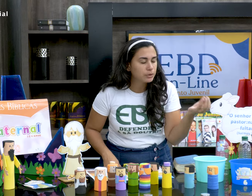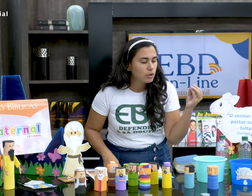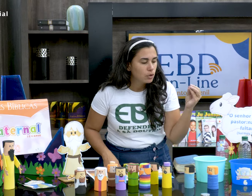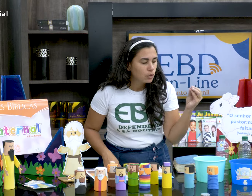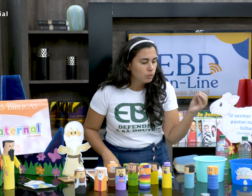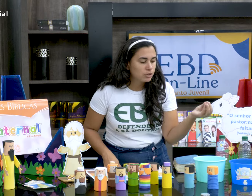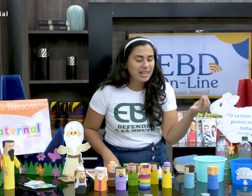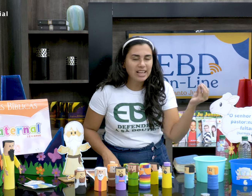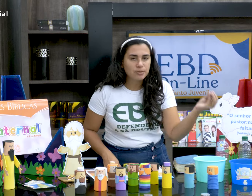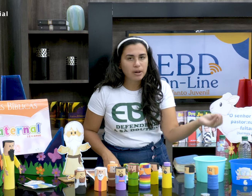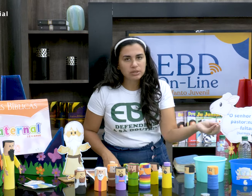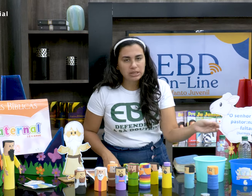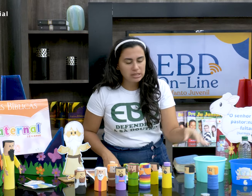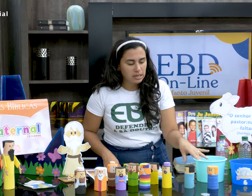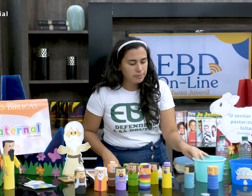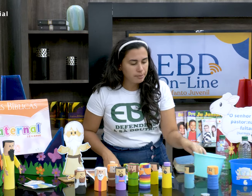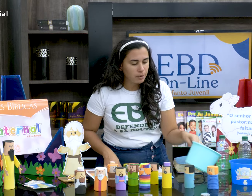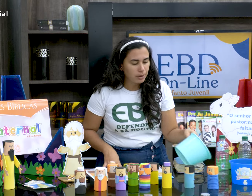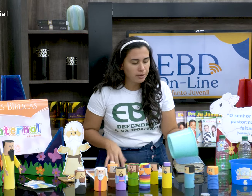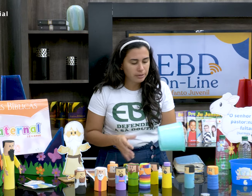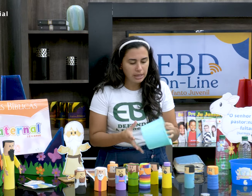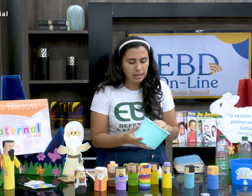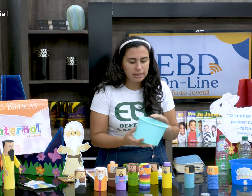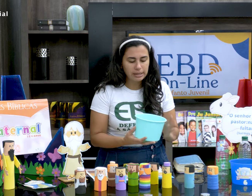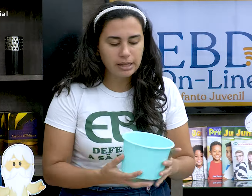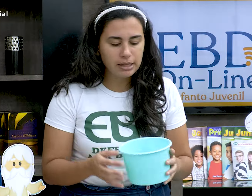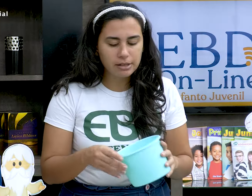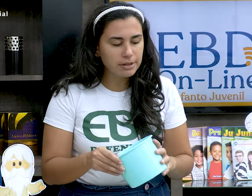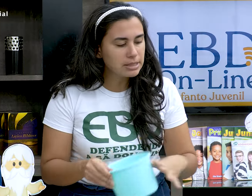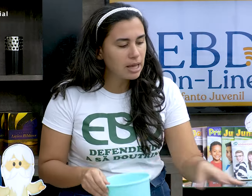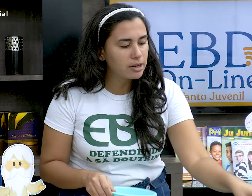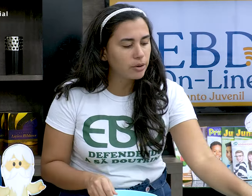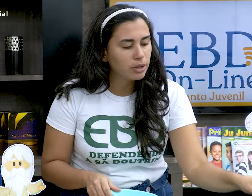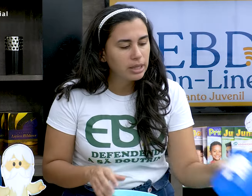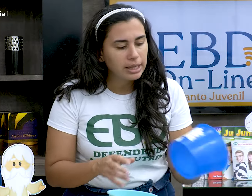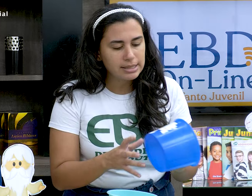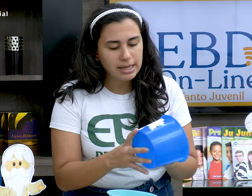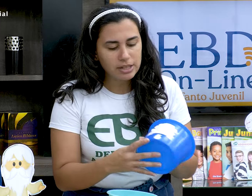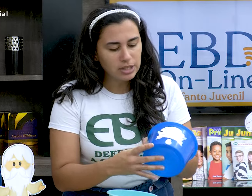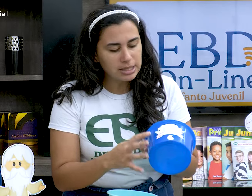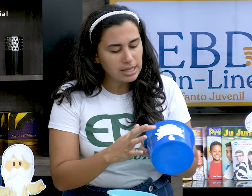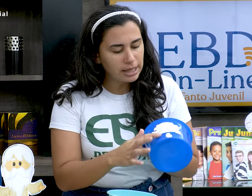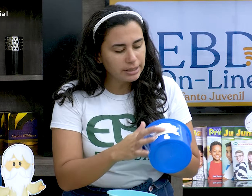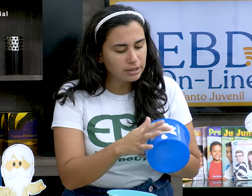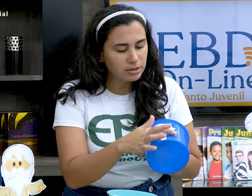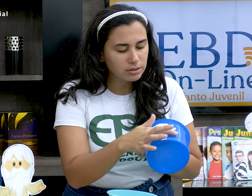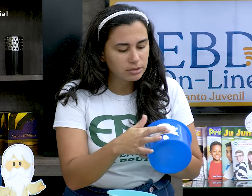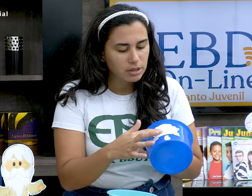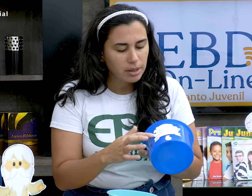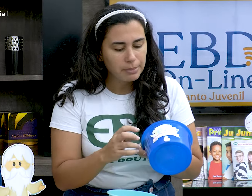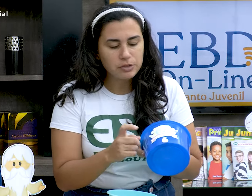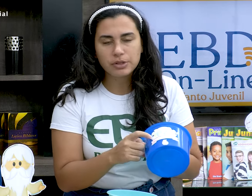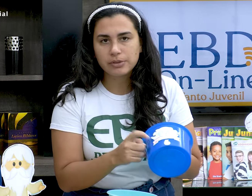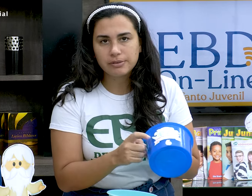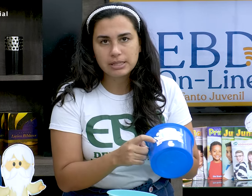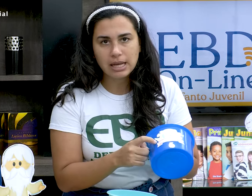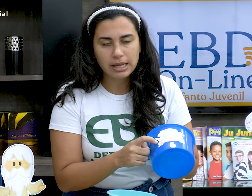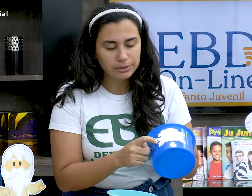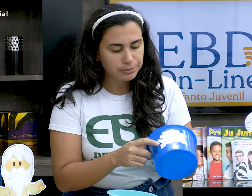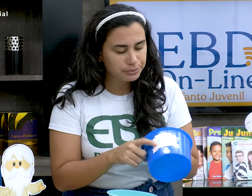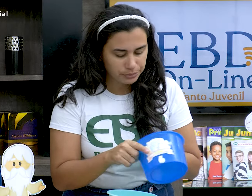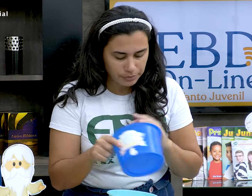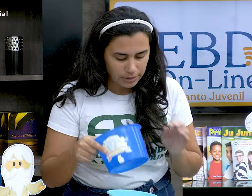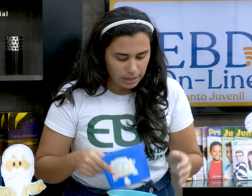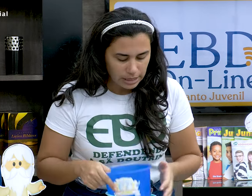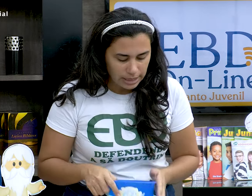tem, uns 10 baldes desse que é de pipoca, que ela ganha em aniversário. Esse aqui já tá saindo, mas foi de um